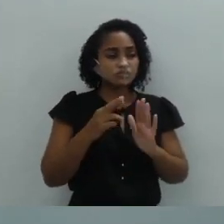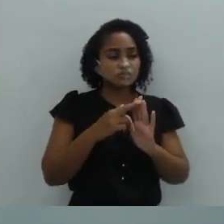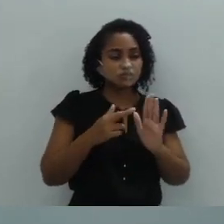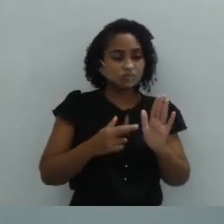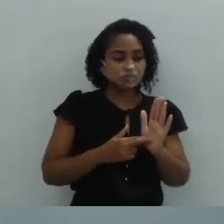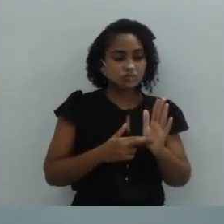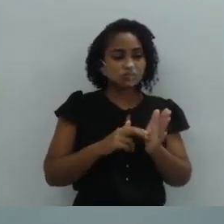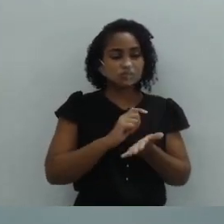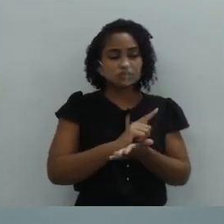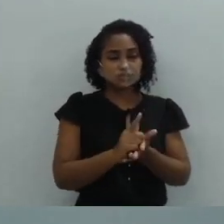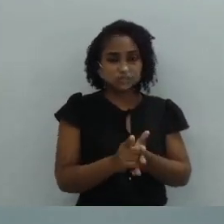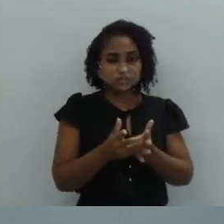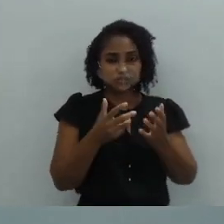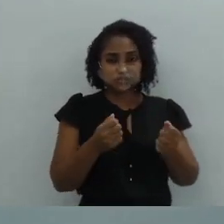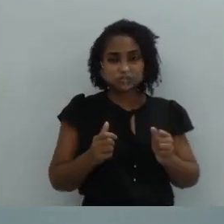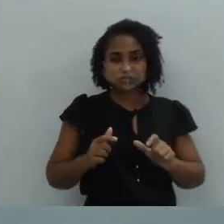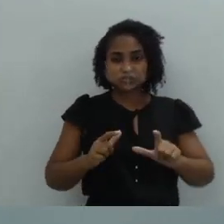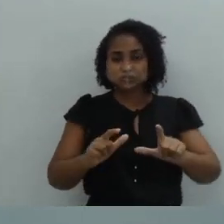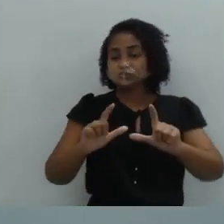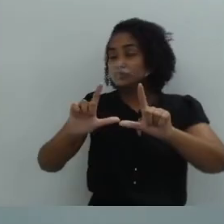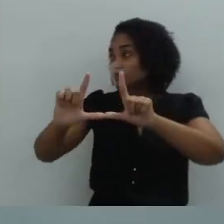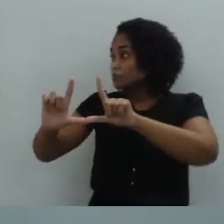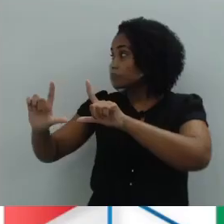gênero, vamos para o próximo slide.